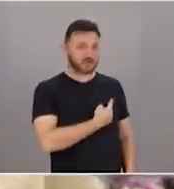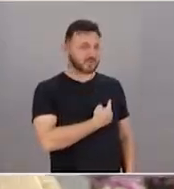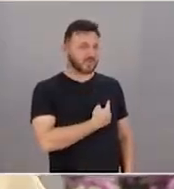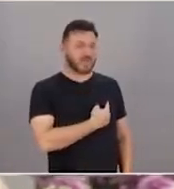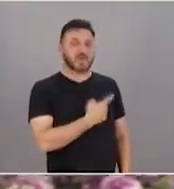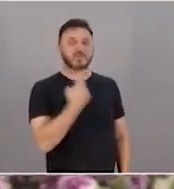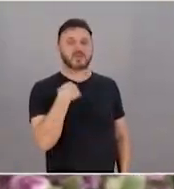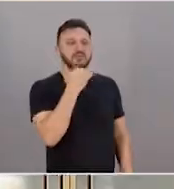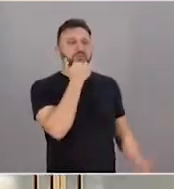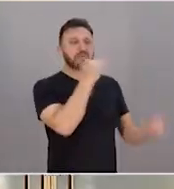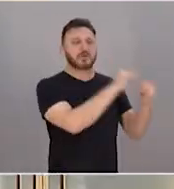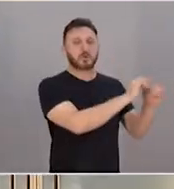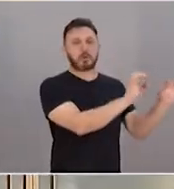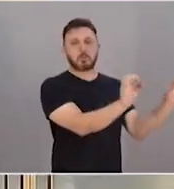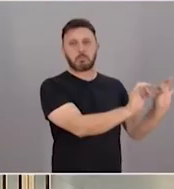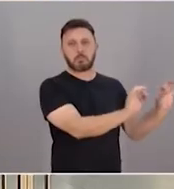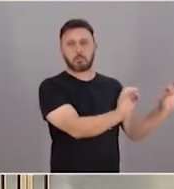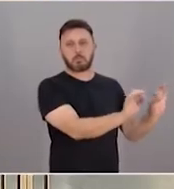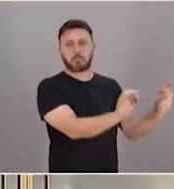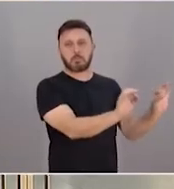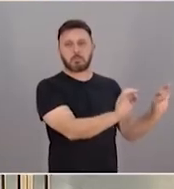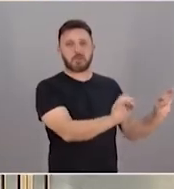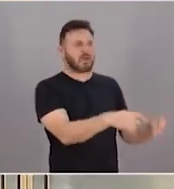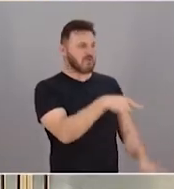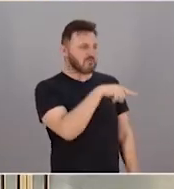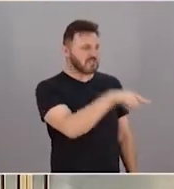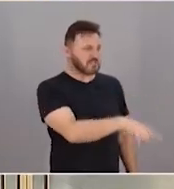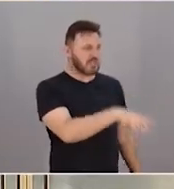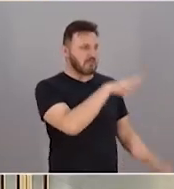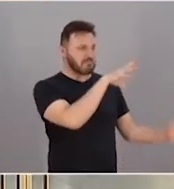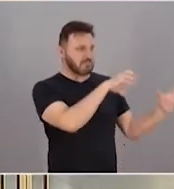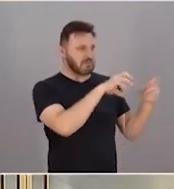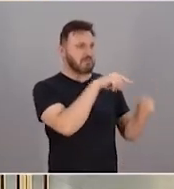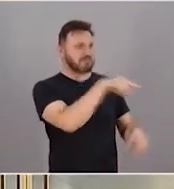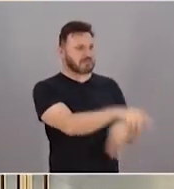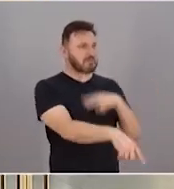perdão. Você morreu para mim.